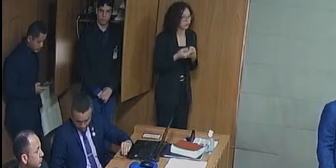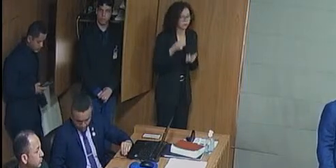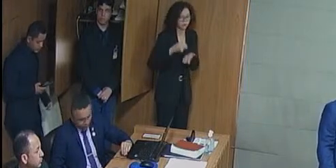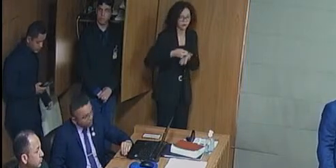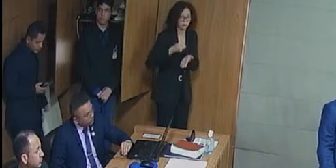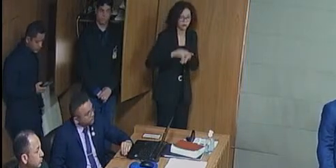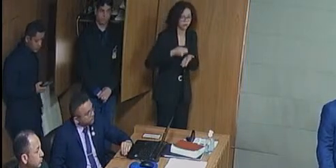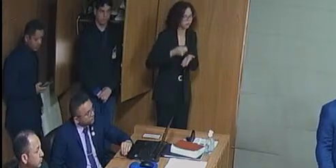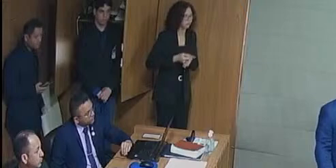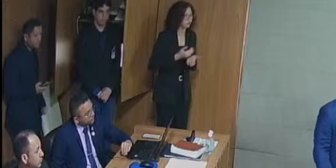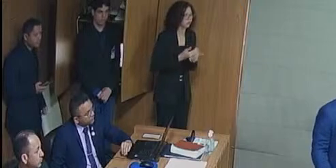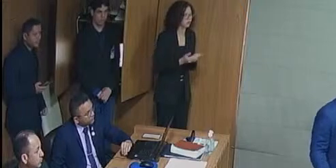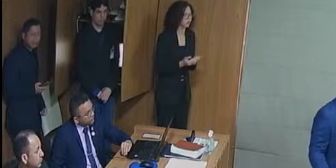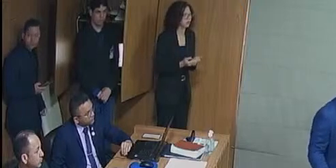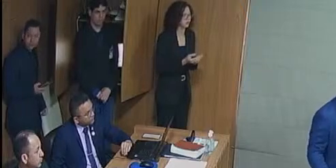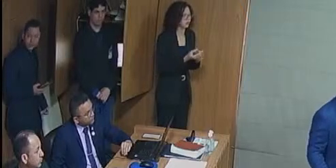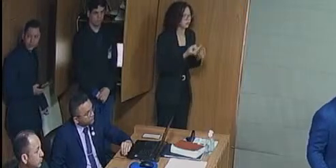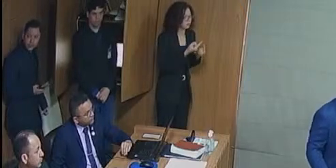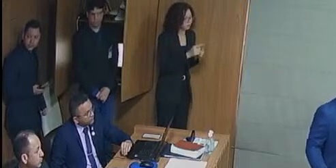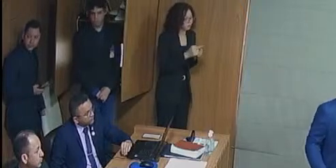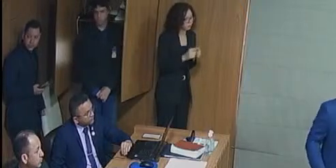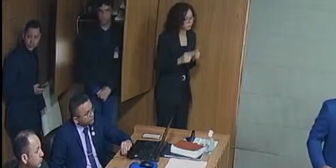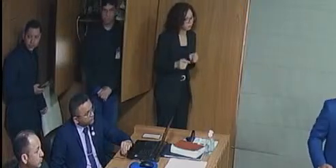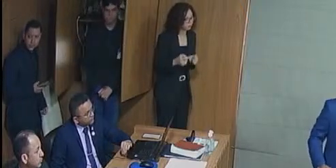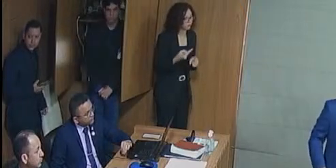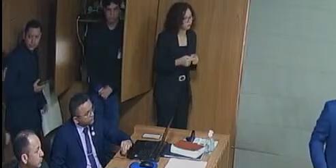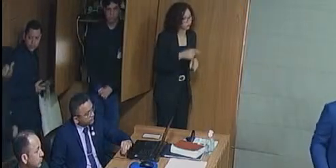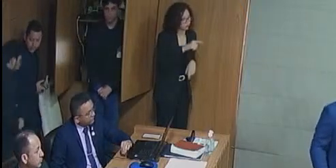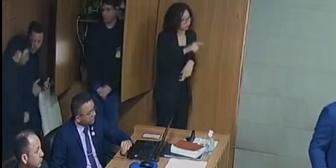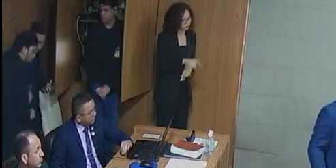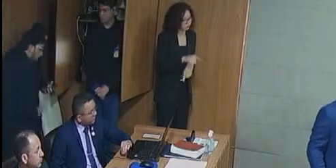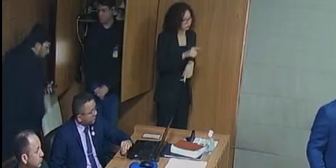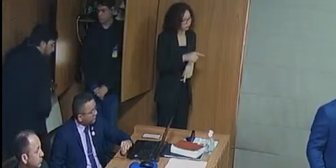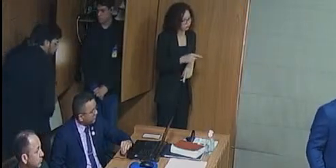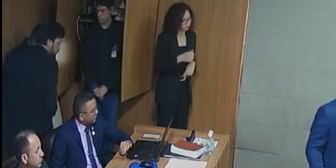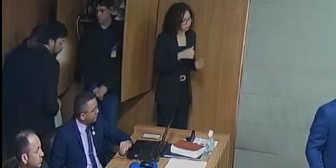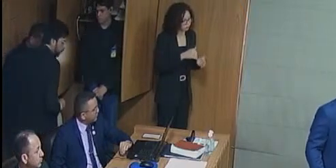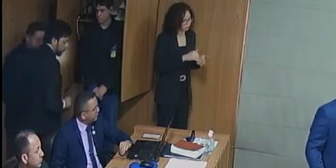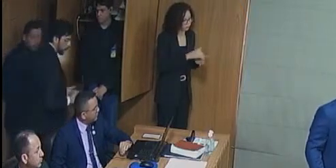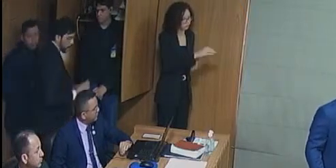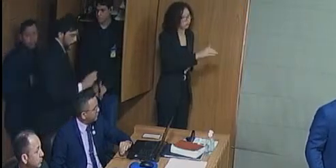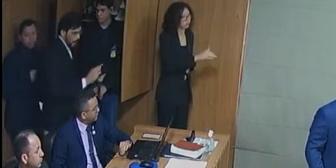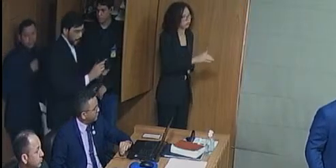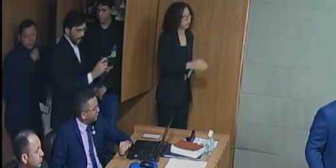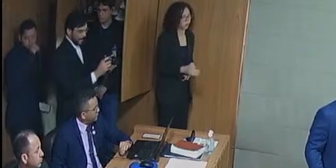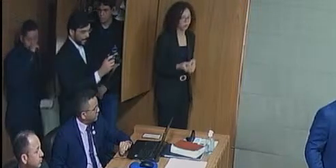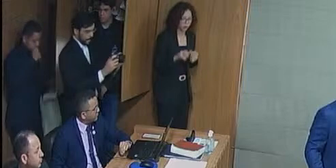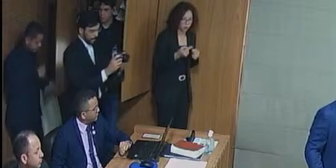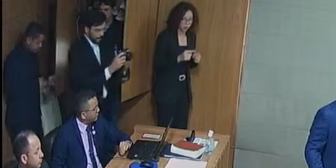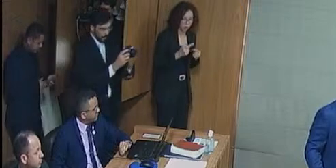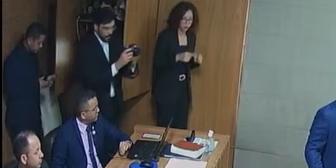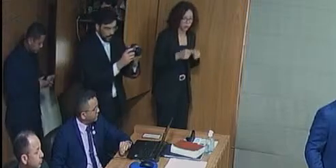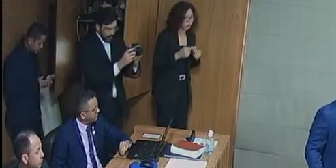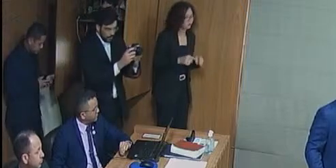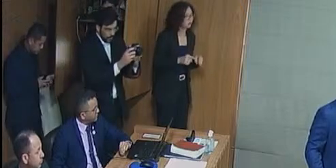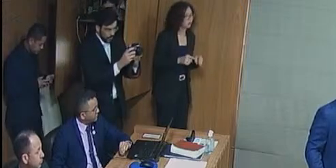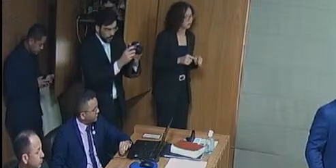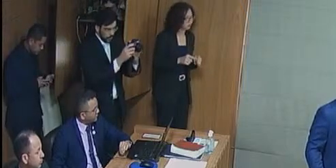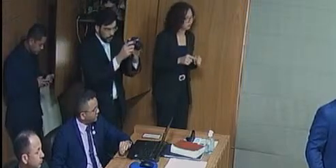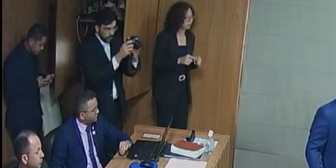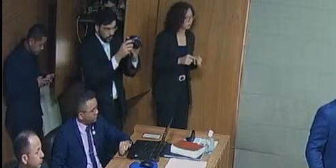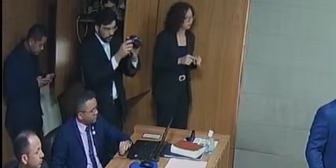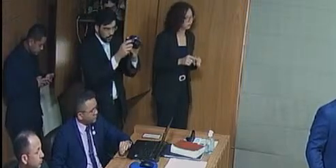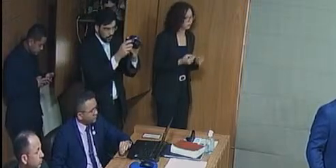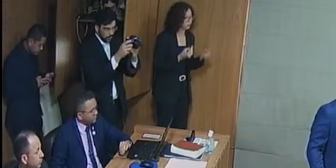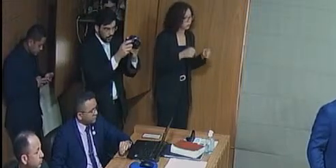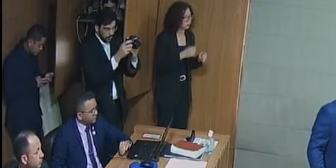iniciou uma perseguição porque foi cortado cargos que tinha aqui uma perseguição desleal contra